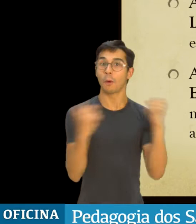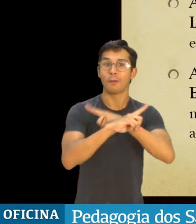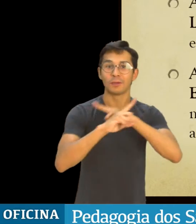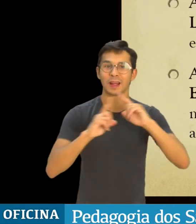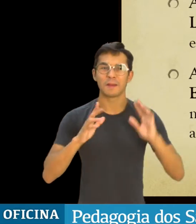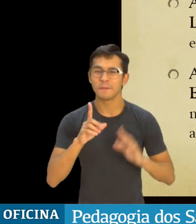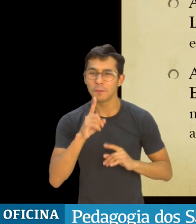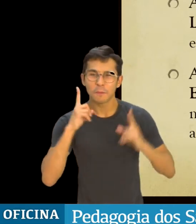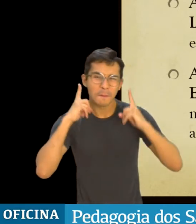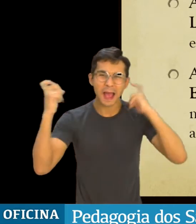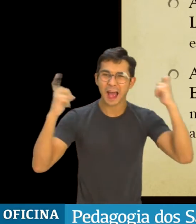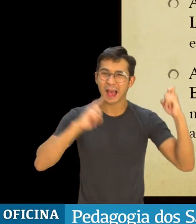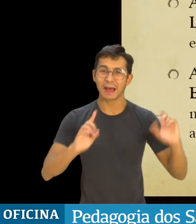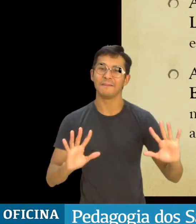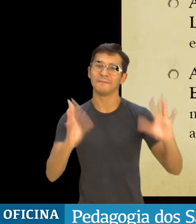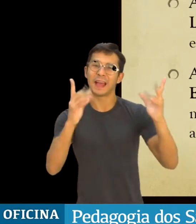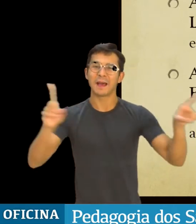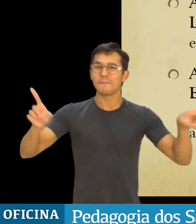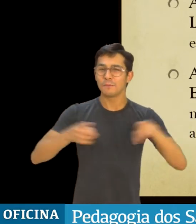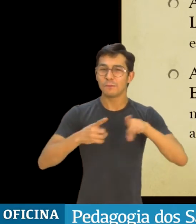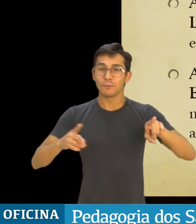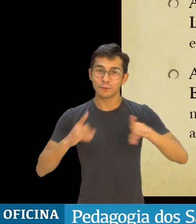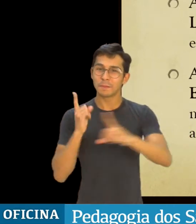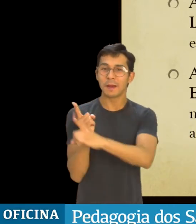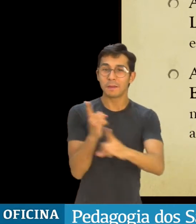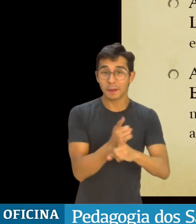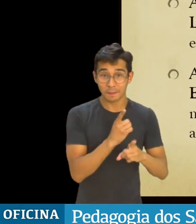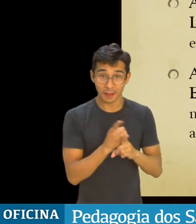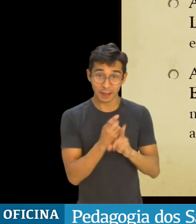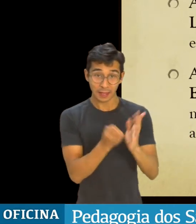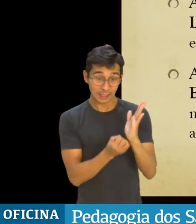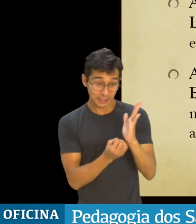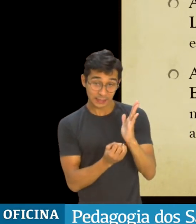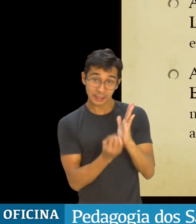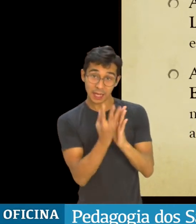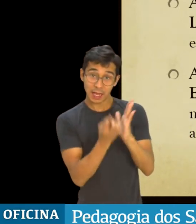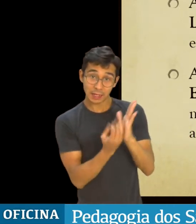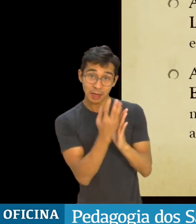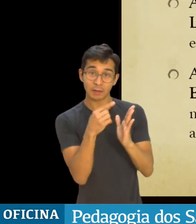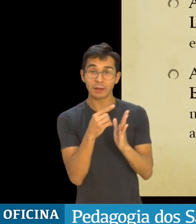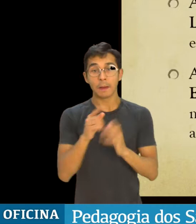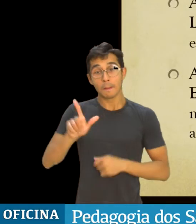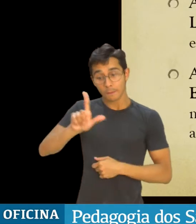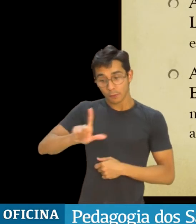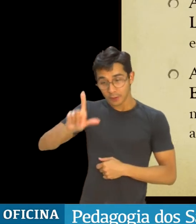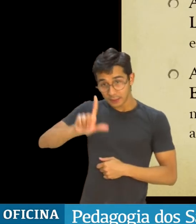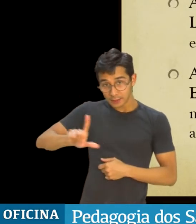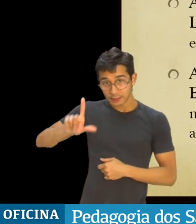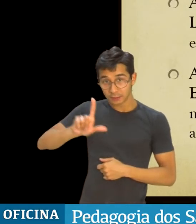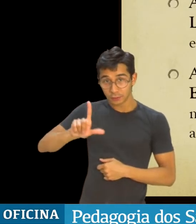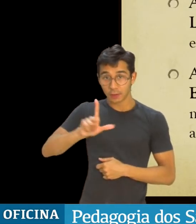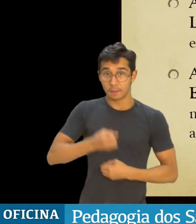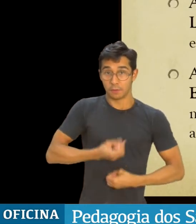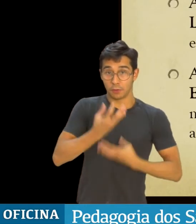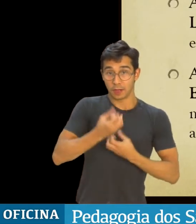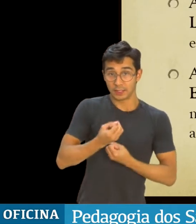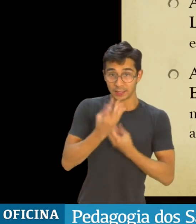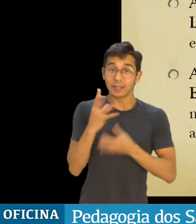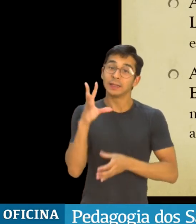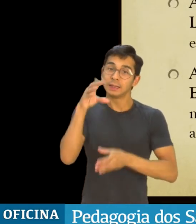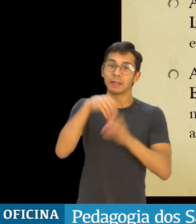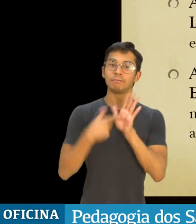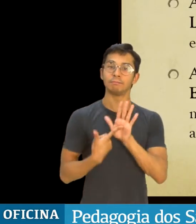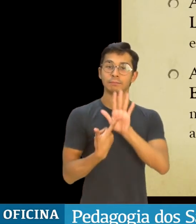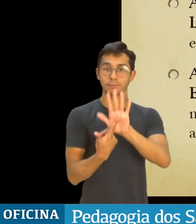essa confraternização. Sarau também é uma atividade cultural na qual a poesia e a literatura são a parte principal do espetáculo.